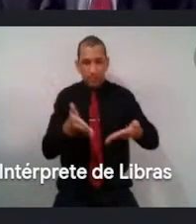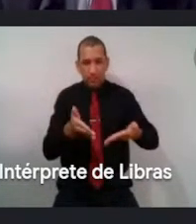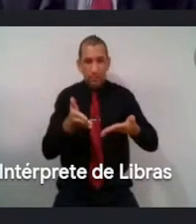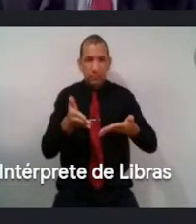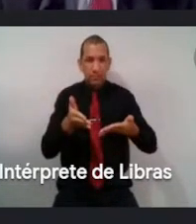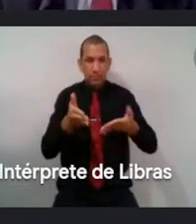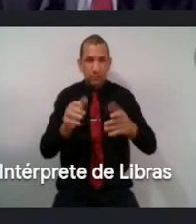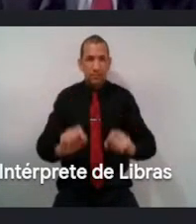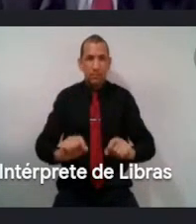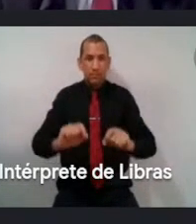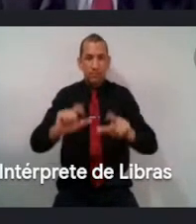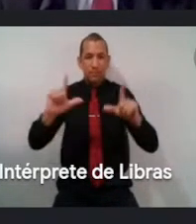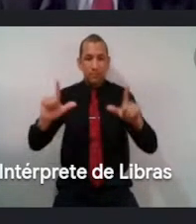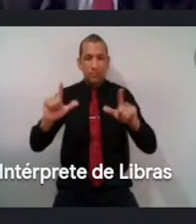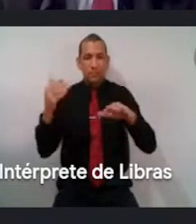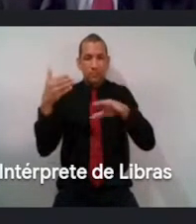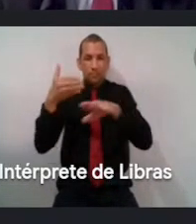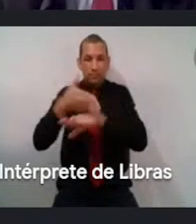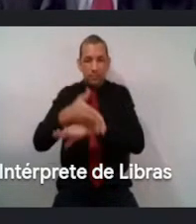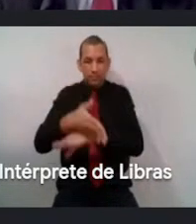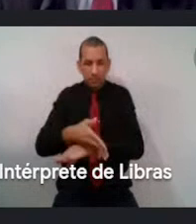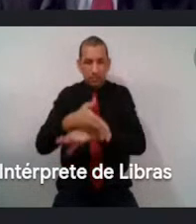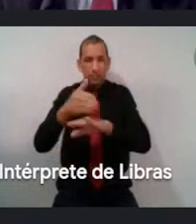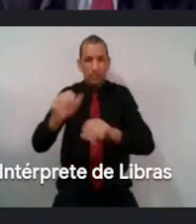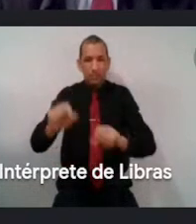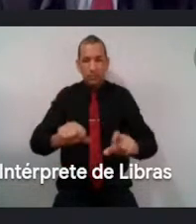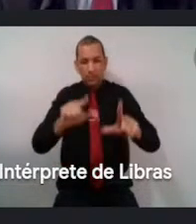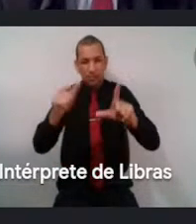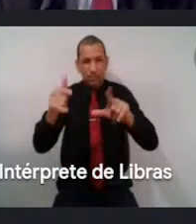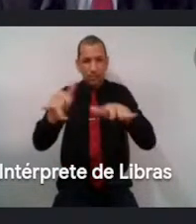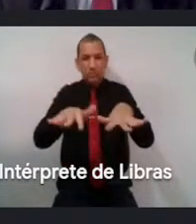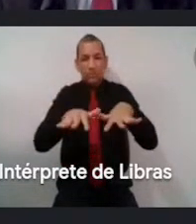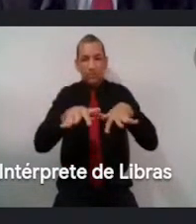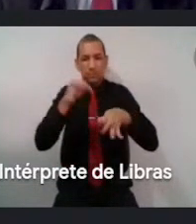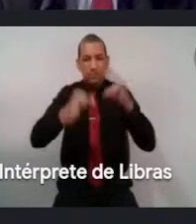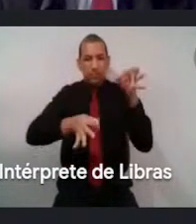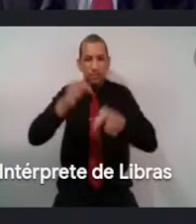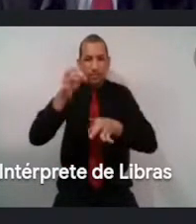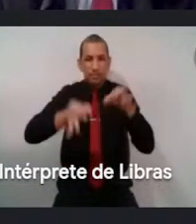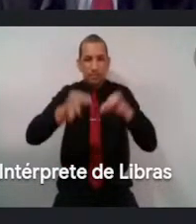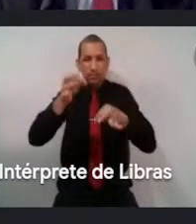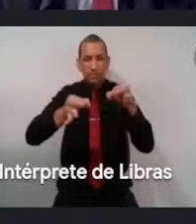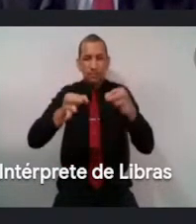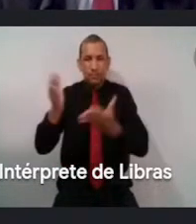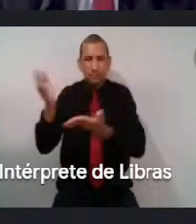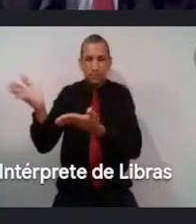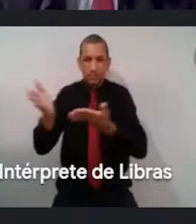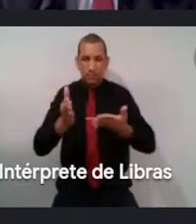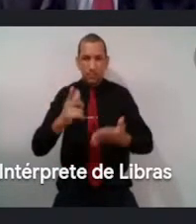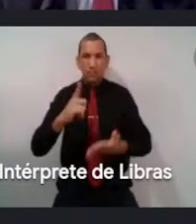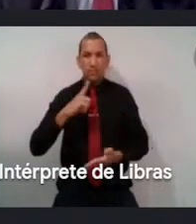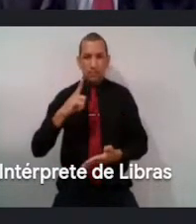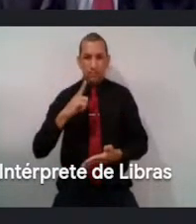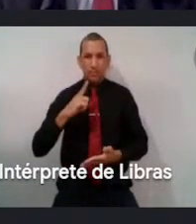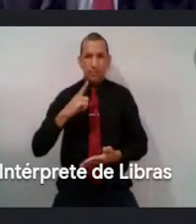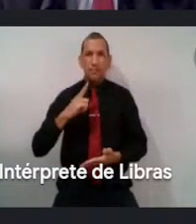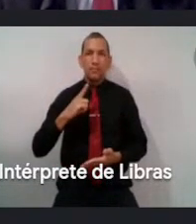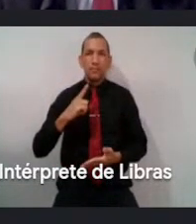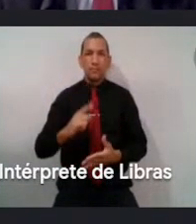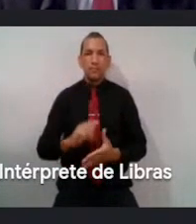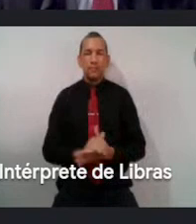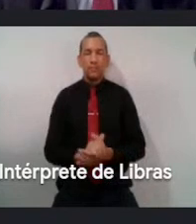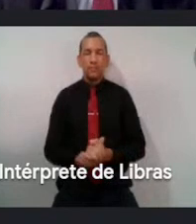Ribeiro de Deus a ingressar na sala virtual E participar da sessão de julgamento eu tô em casa está presente